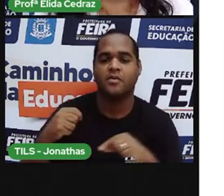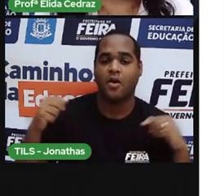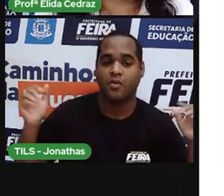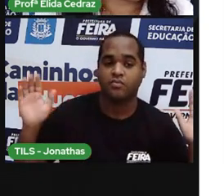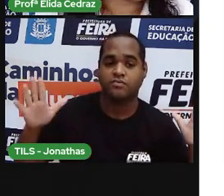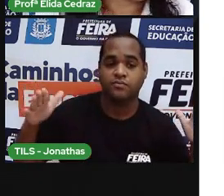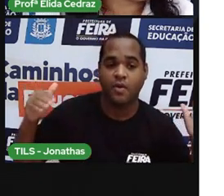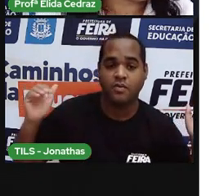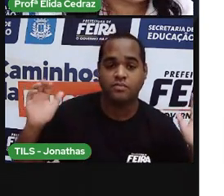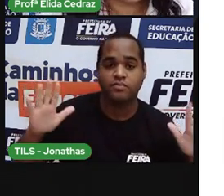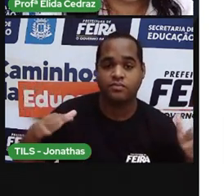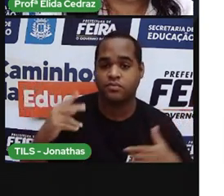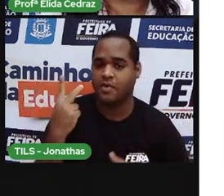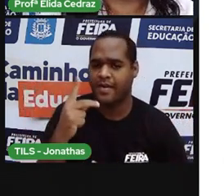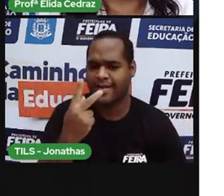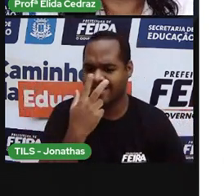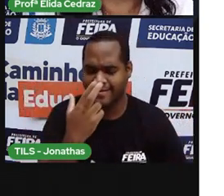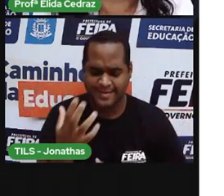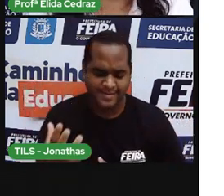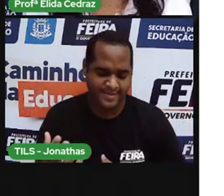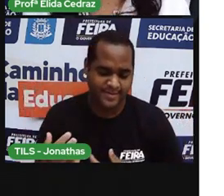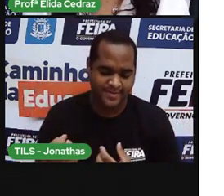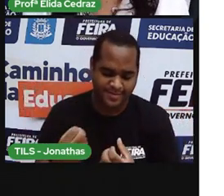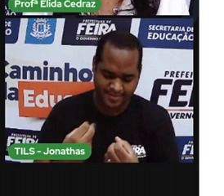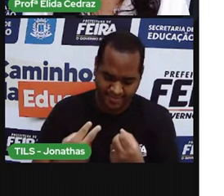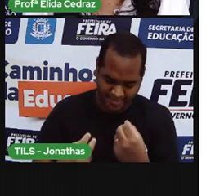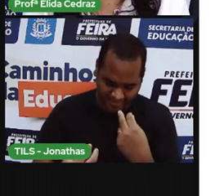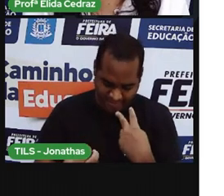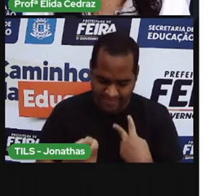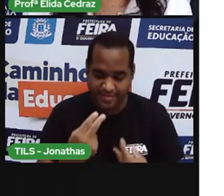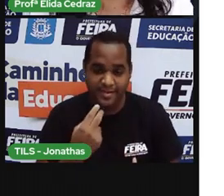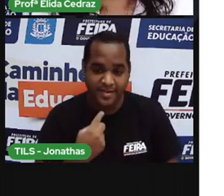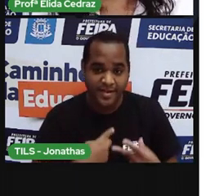Dentro dele mora um anjo